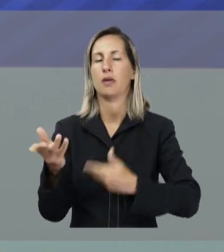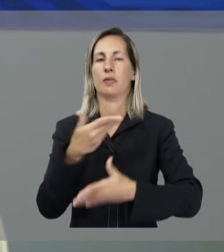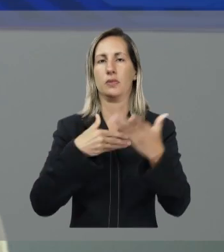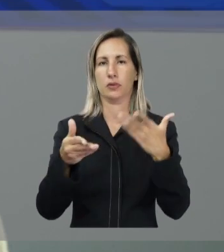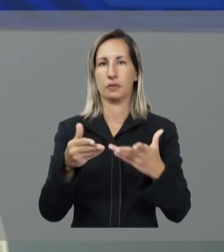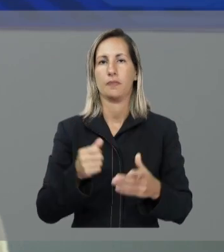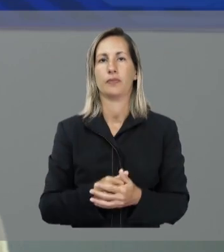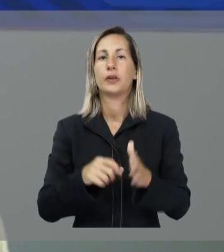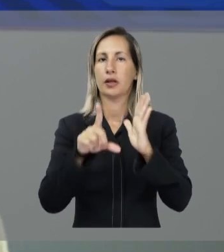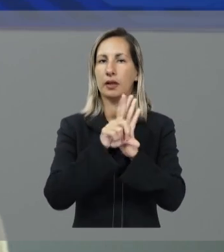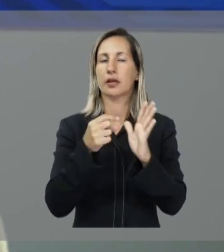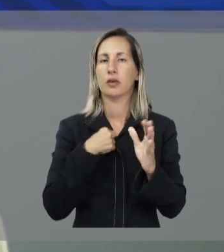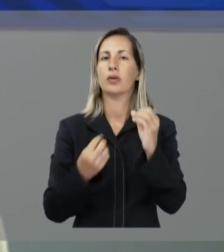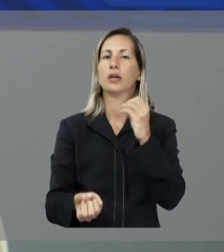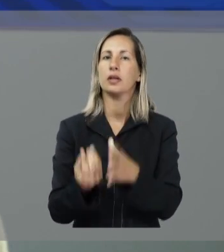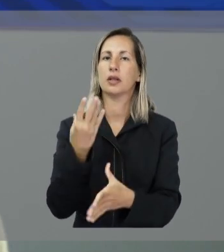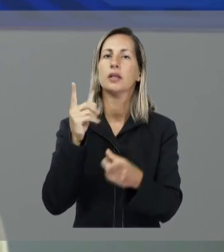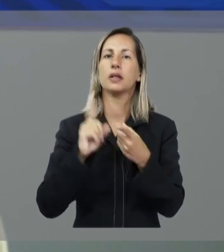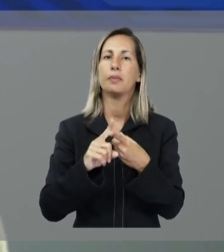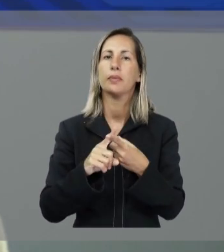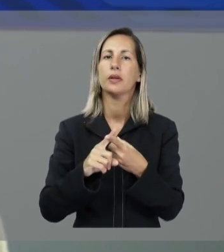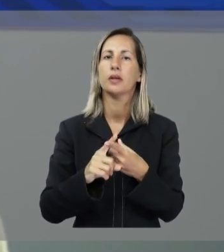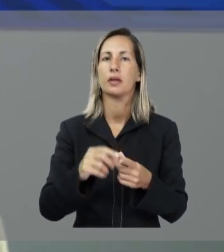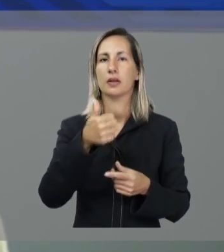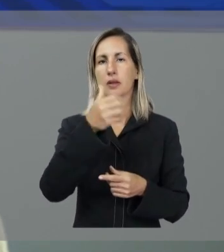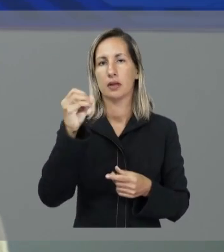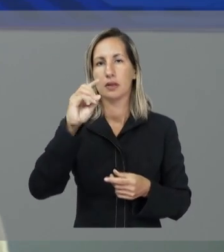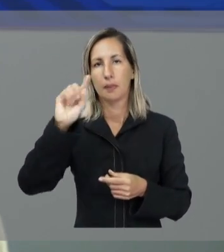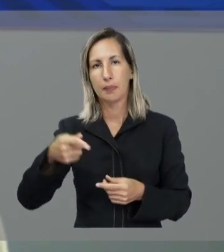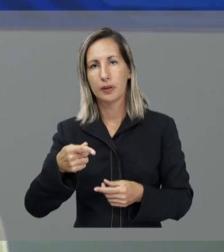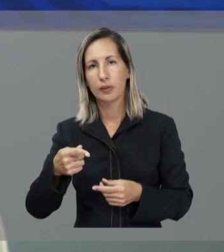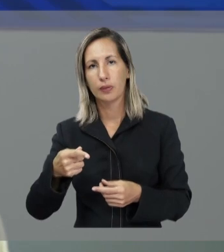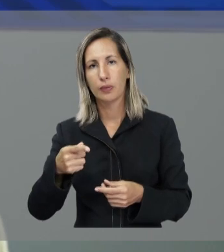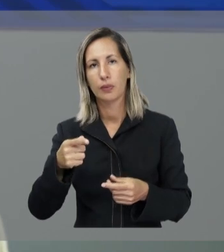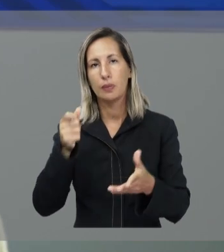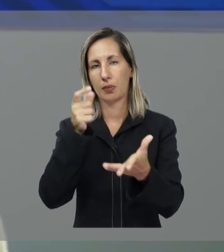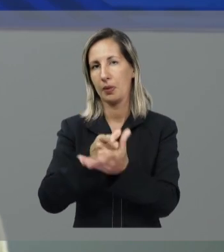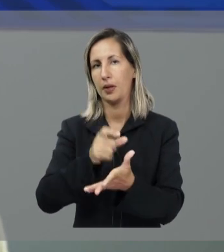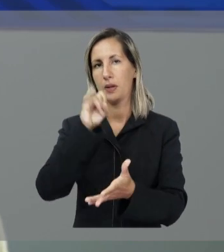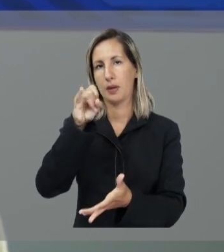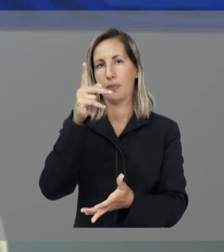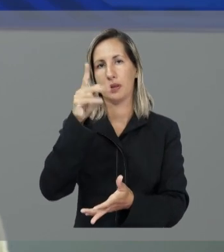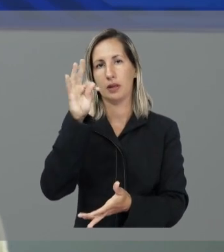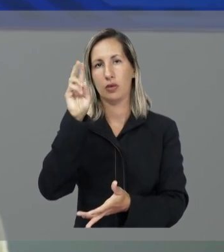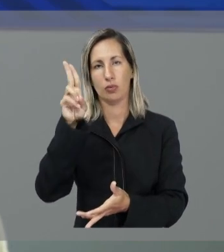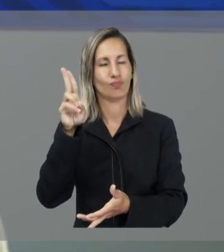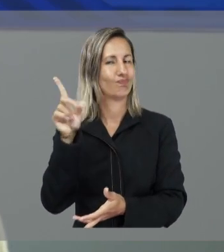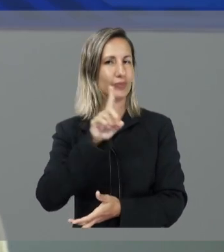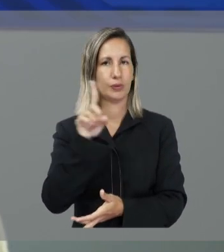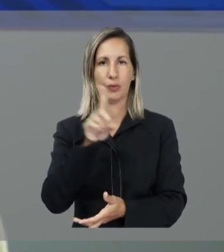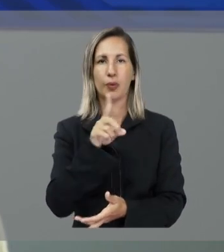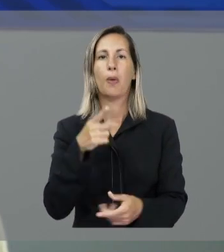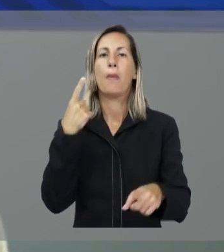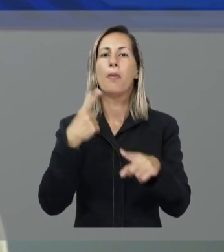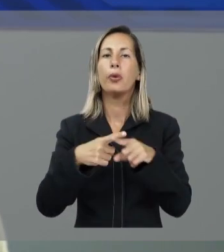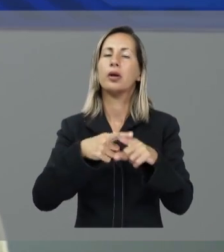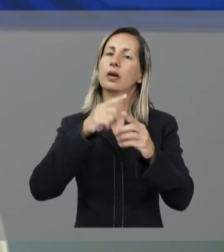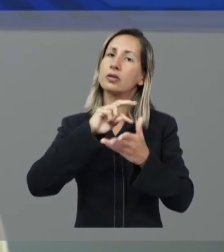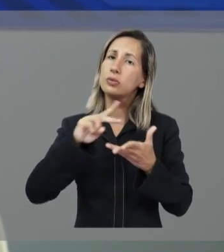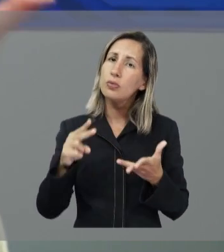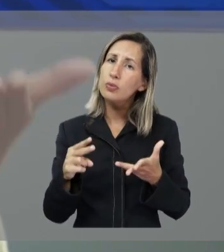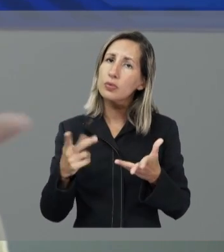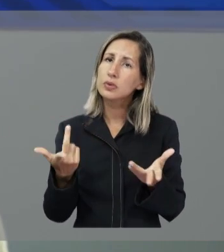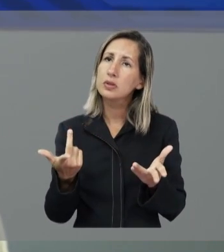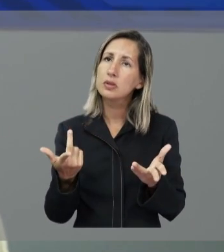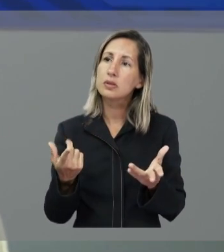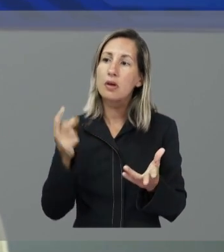repercussão. Tem uma lei de minha autoria também, que hoje 10 mil famílias de Natal não pagam IPTU. Às vezes as coisas elas